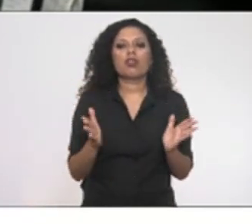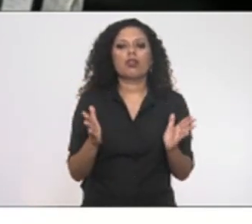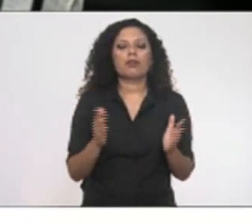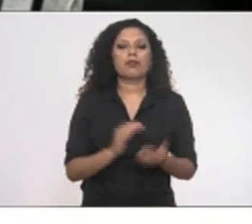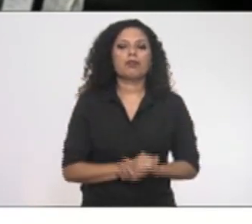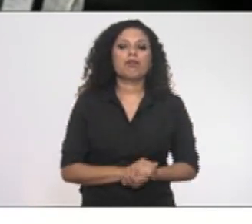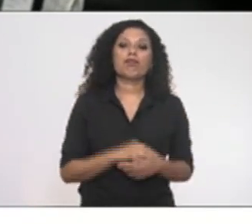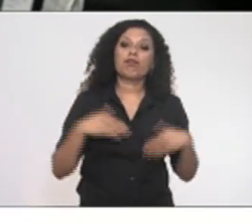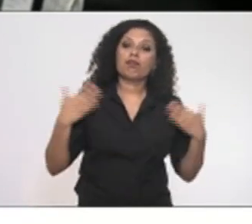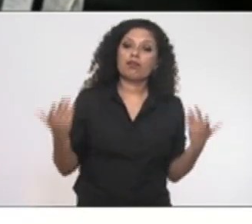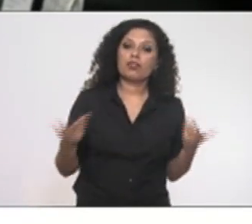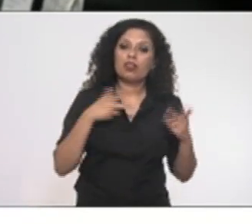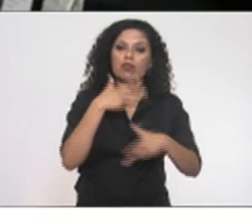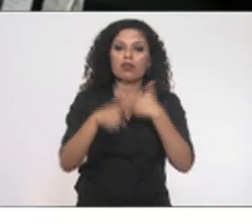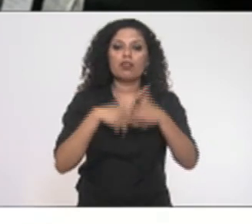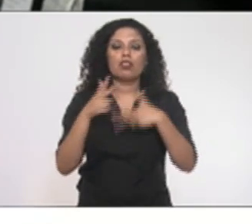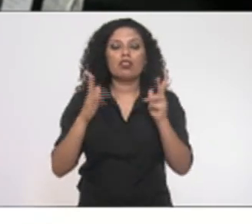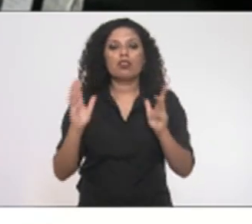Então, como eu falei, seria